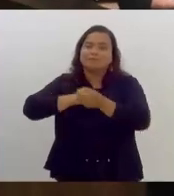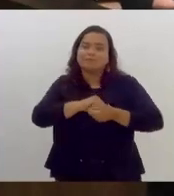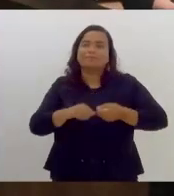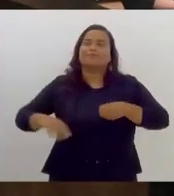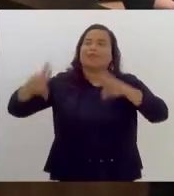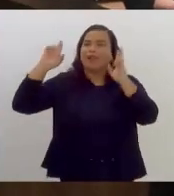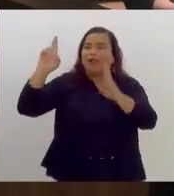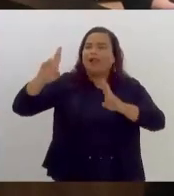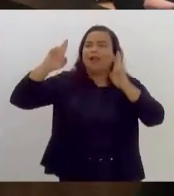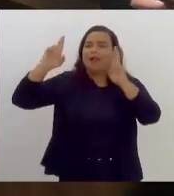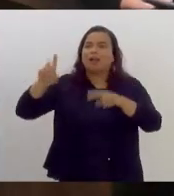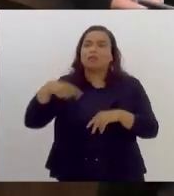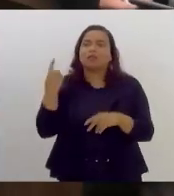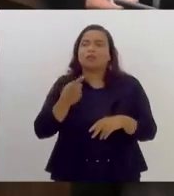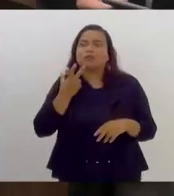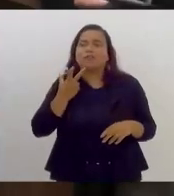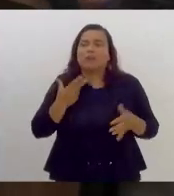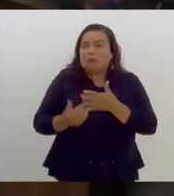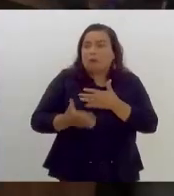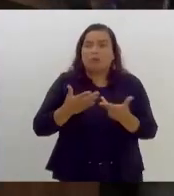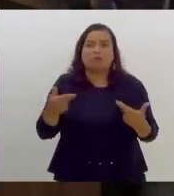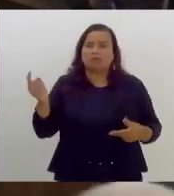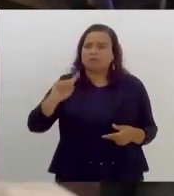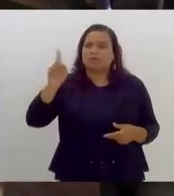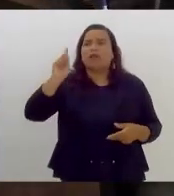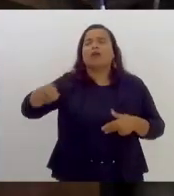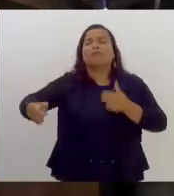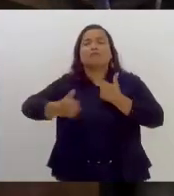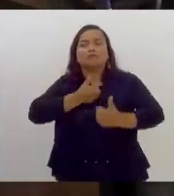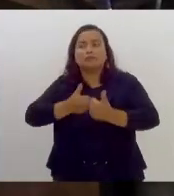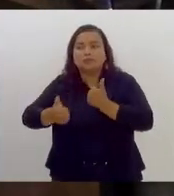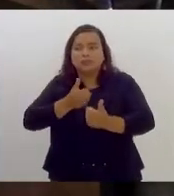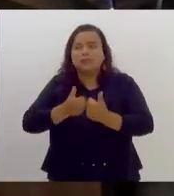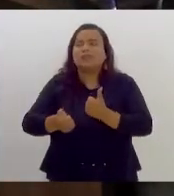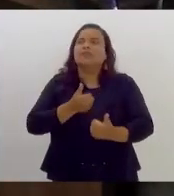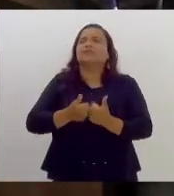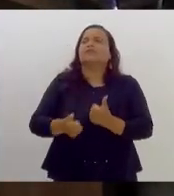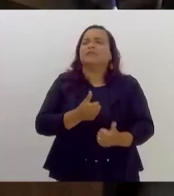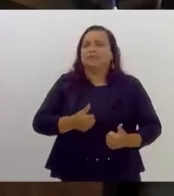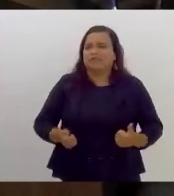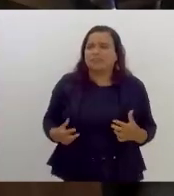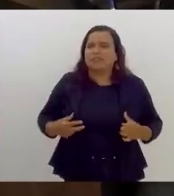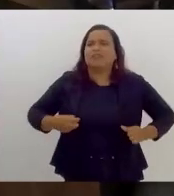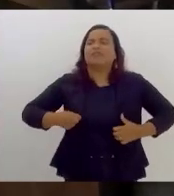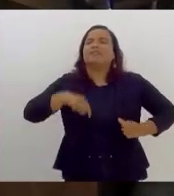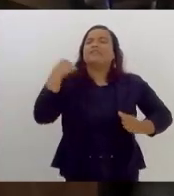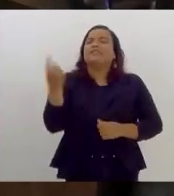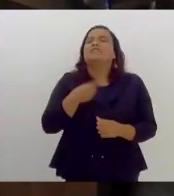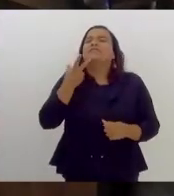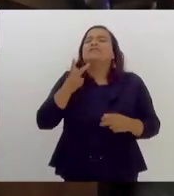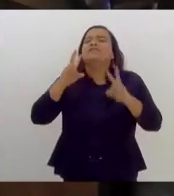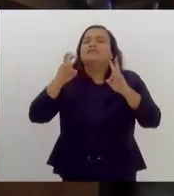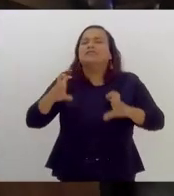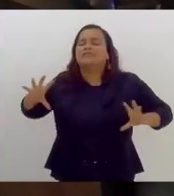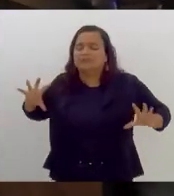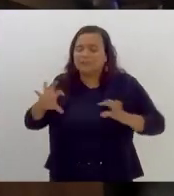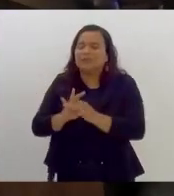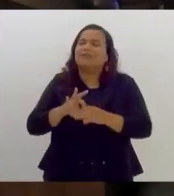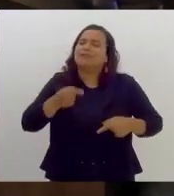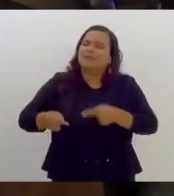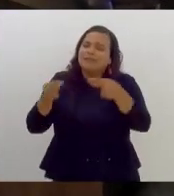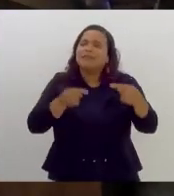gente não está falando de qualquer coisa, a gente está falando de futebol, a gente está falando da possibilidade de integração também com debates que